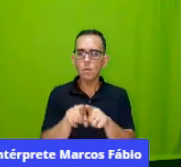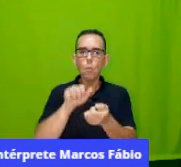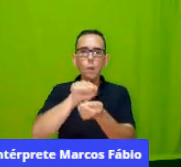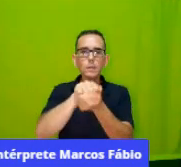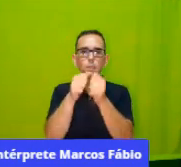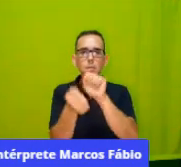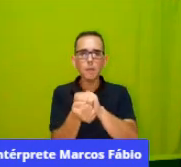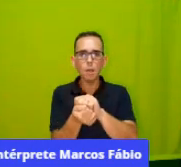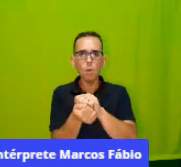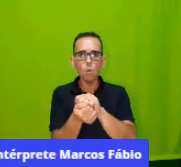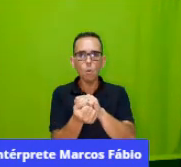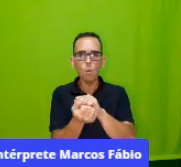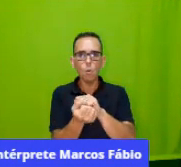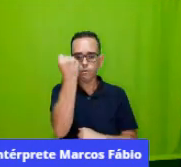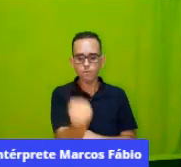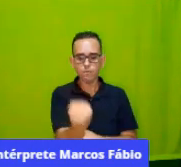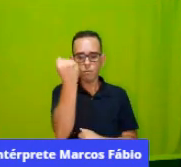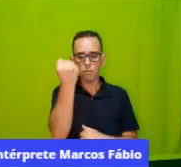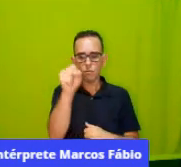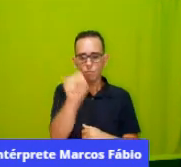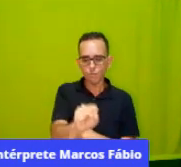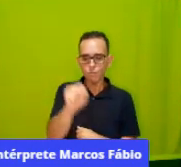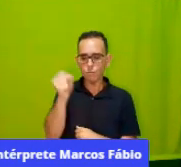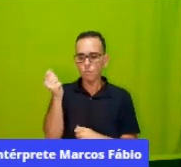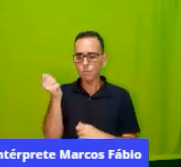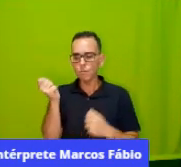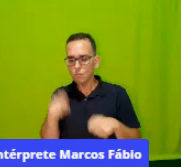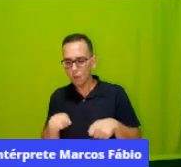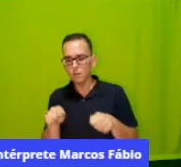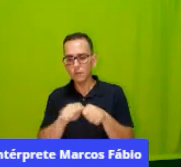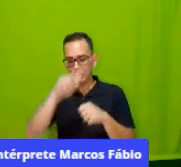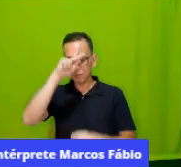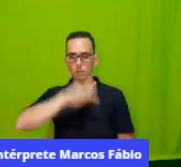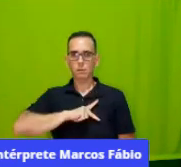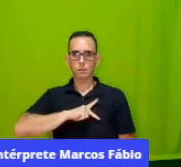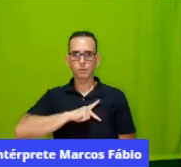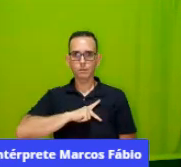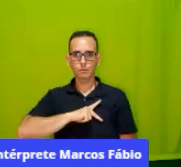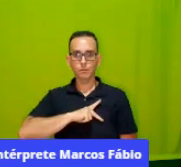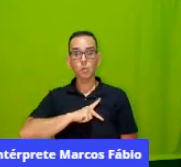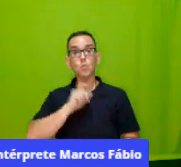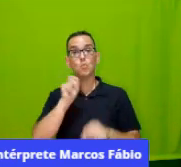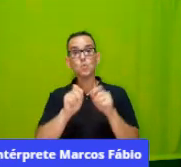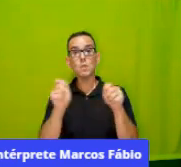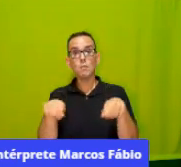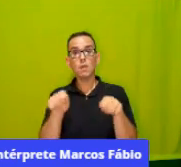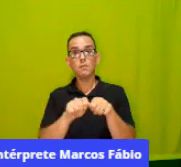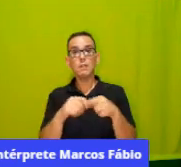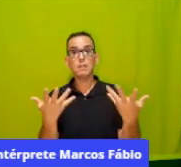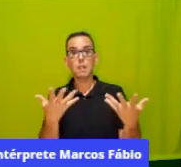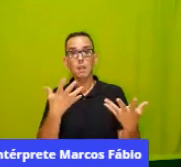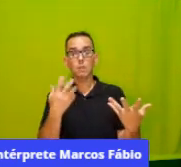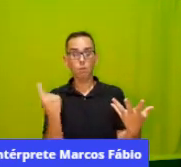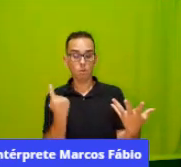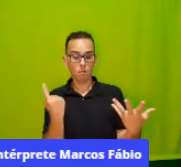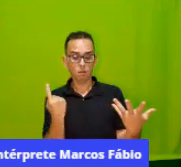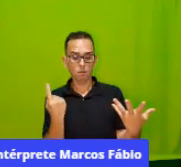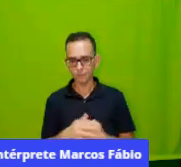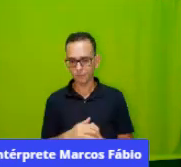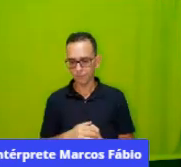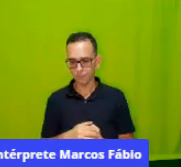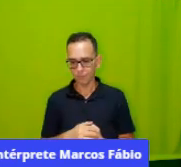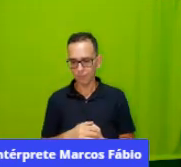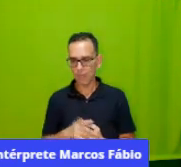foi lá e pegou, né? Com essa adaptação, com essa tecnologia assistiva, ele foi capaz de fazer sozinho. Do que